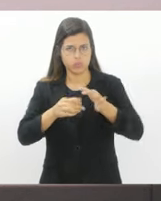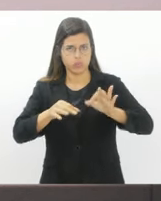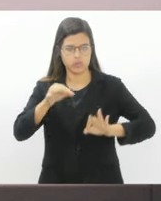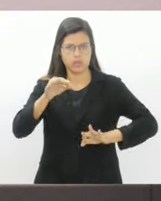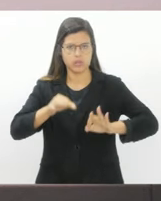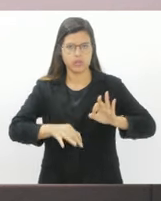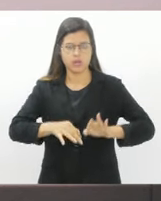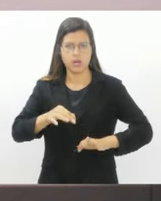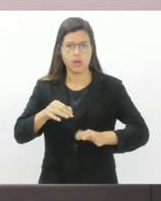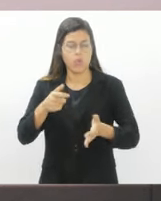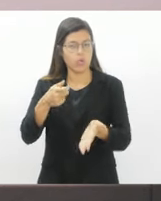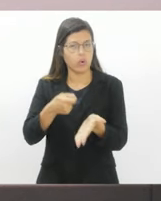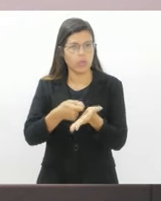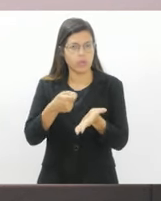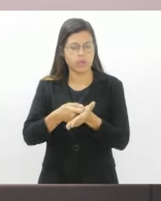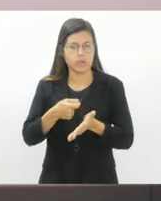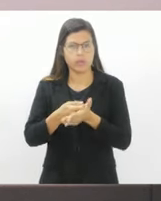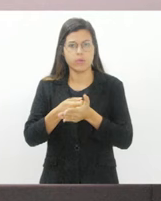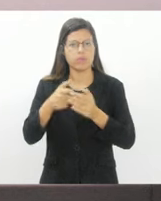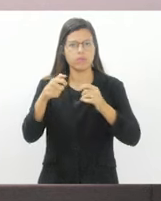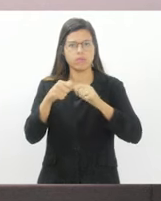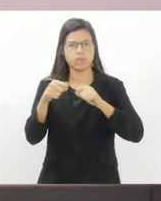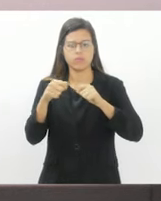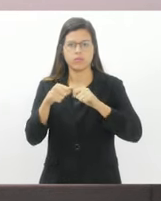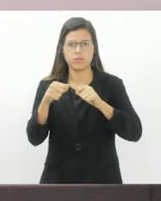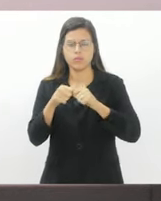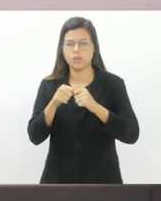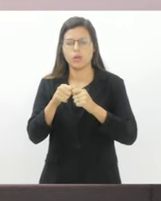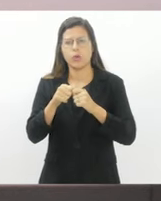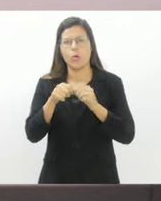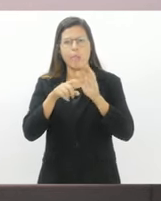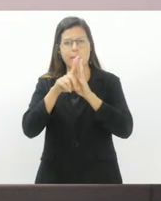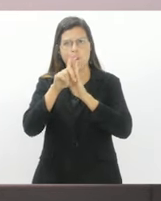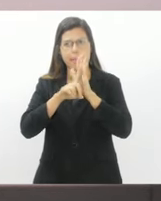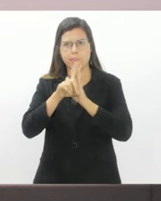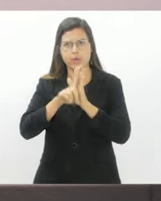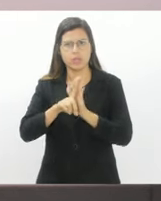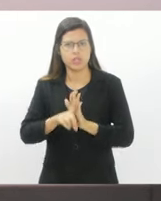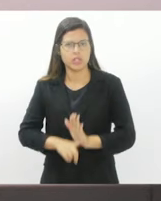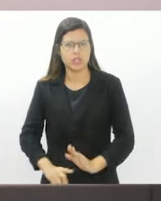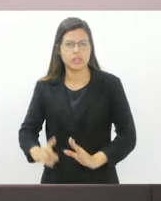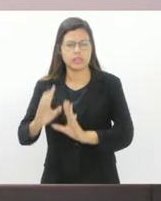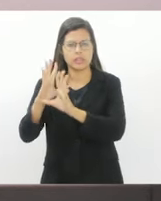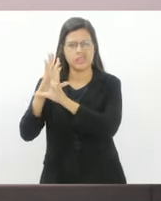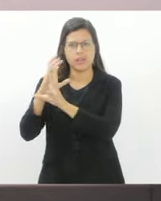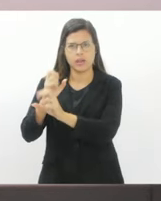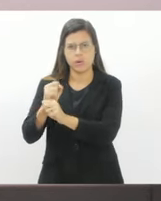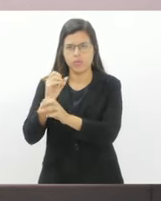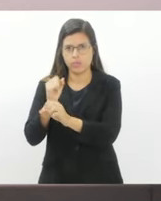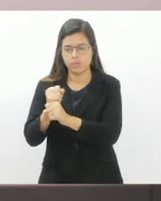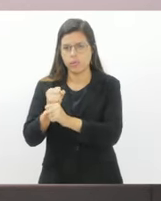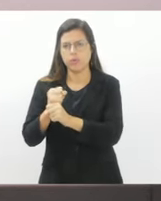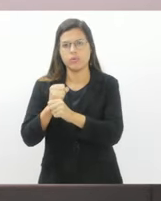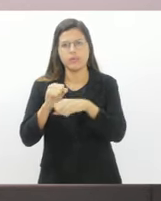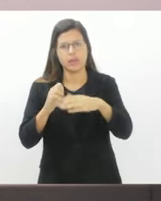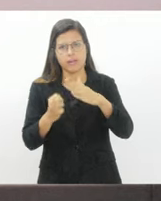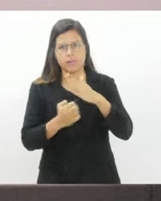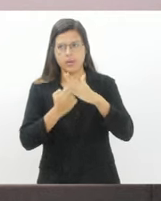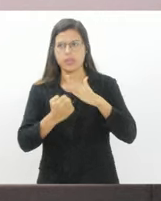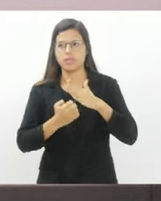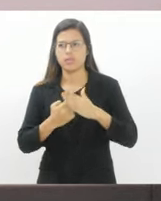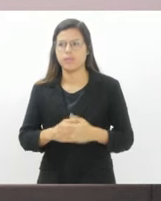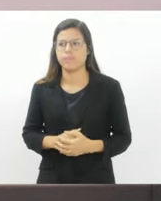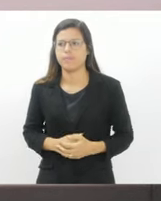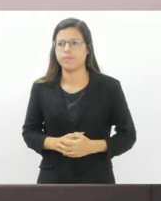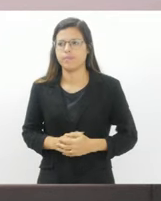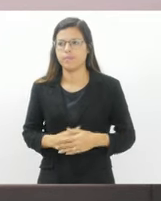determinou a realização de um diagnóstico contábil na companhia. Então, parte